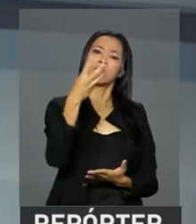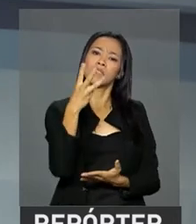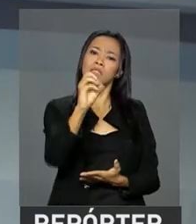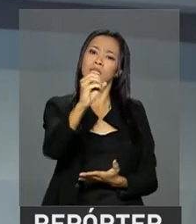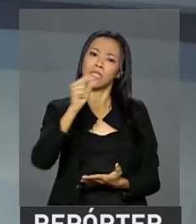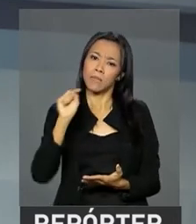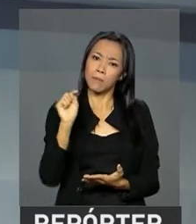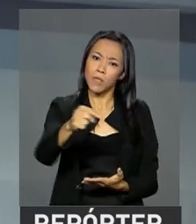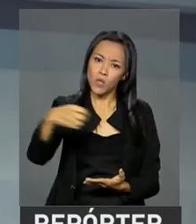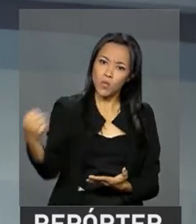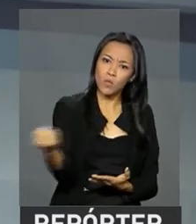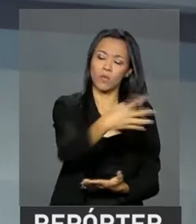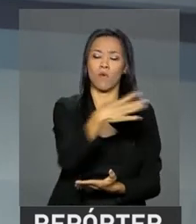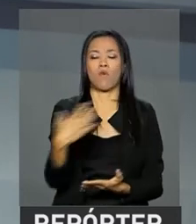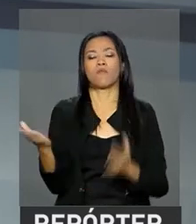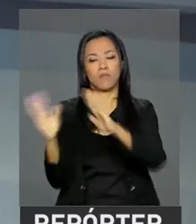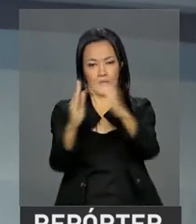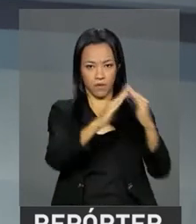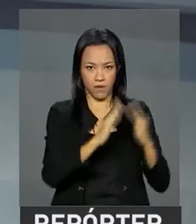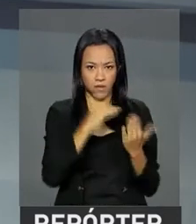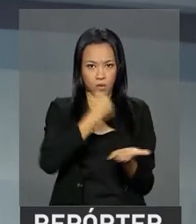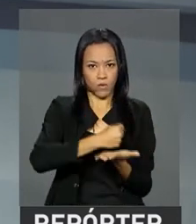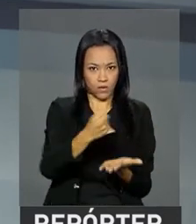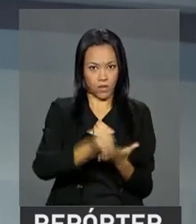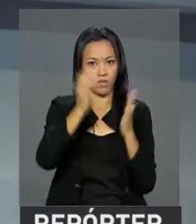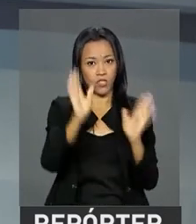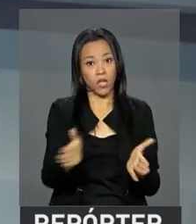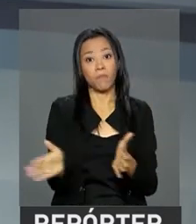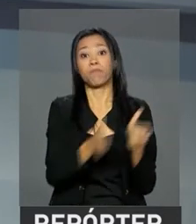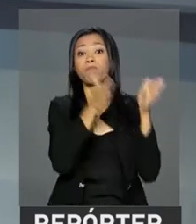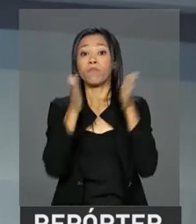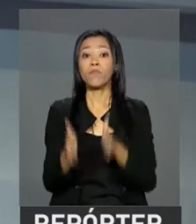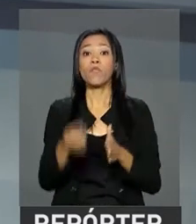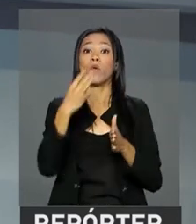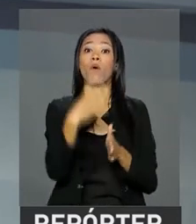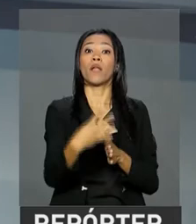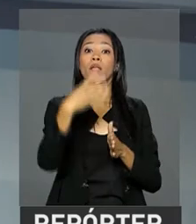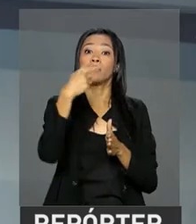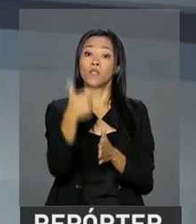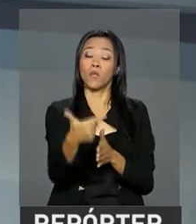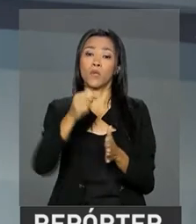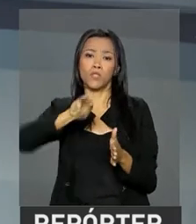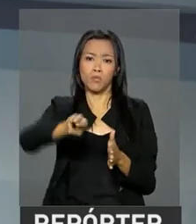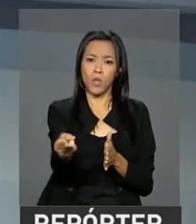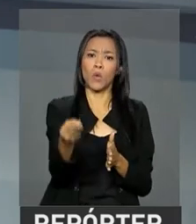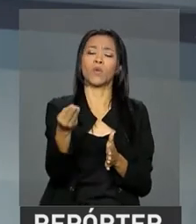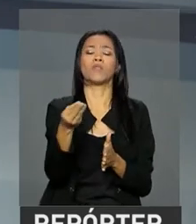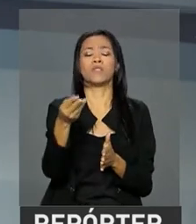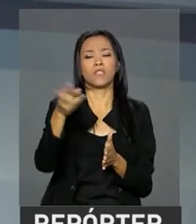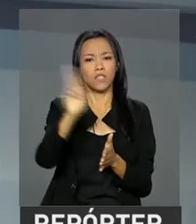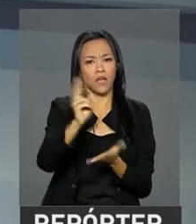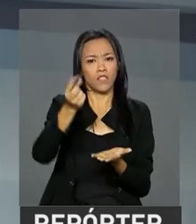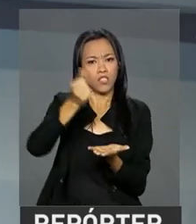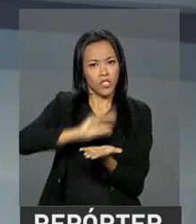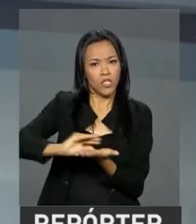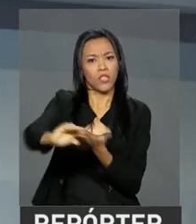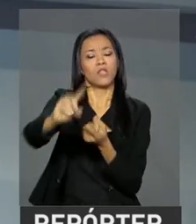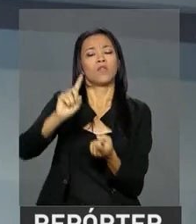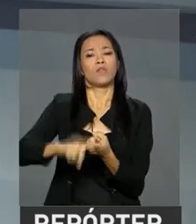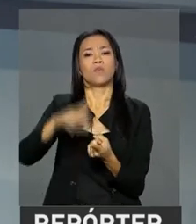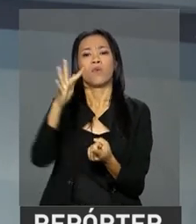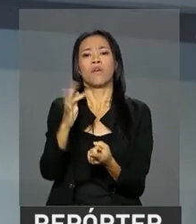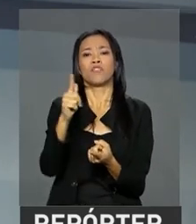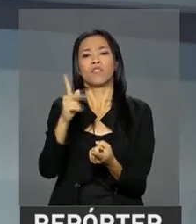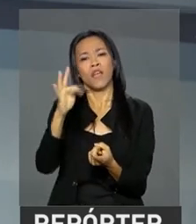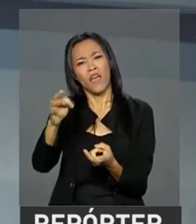330 mil novas unidades habitacionais. Foram 42 bilhões de reais de investimentos com recursos do AGU e do FGTS